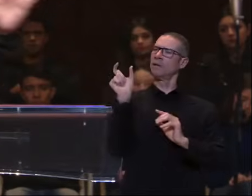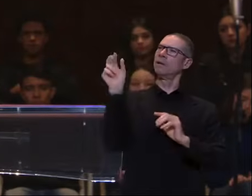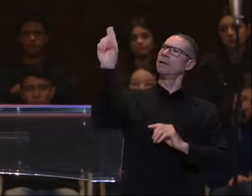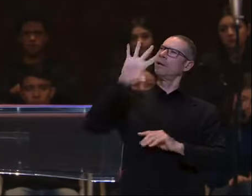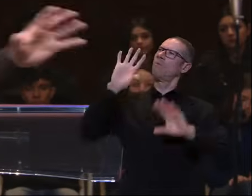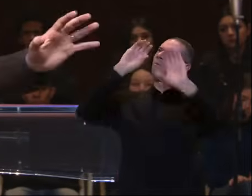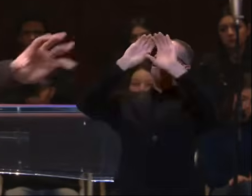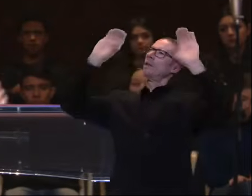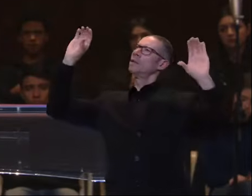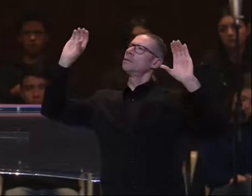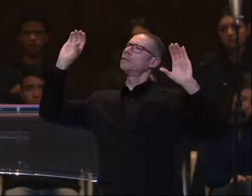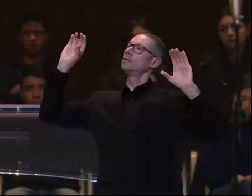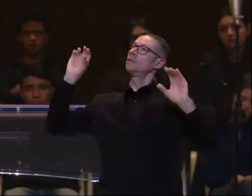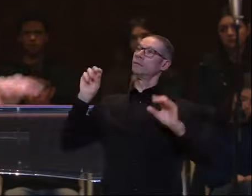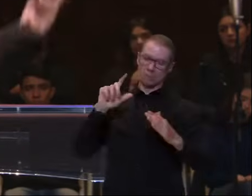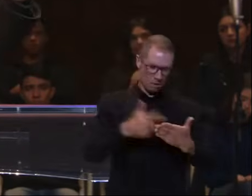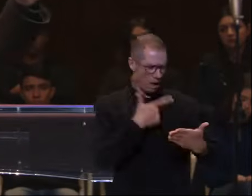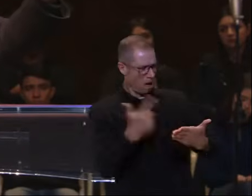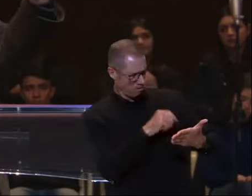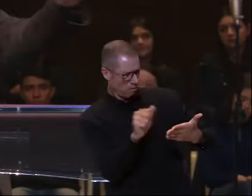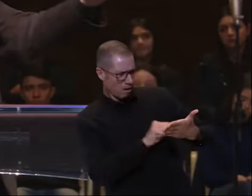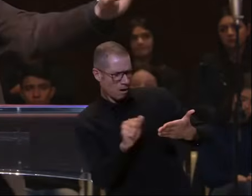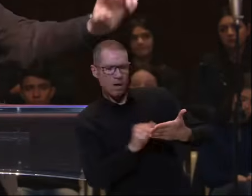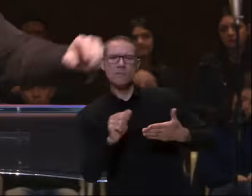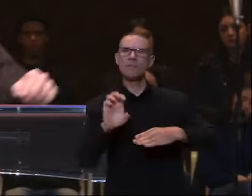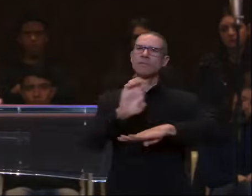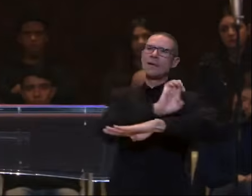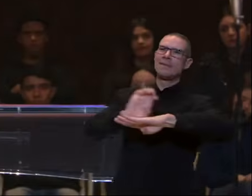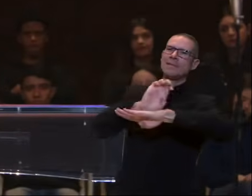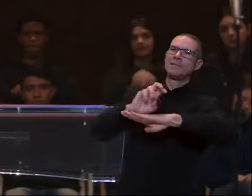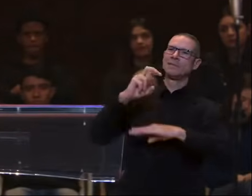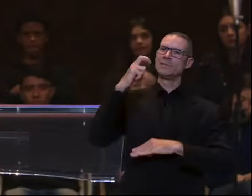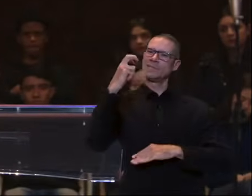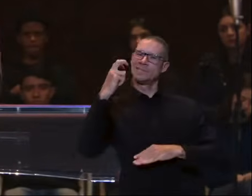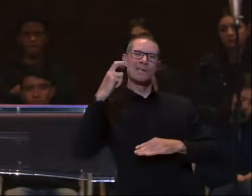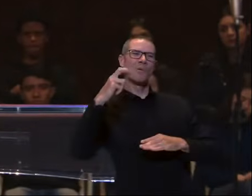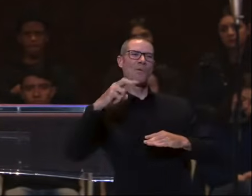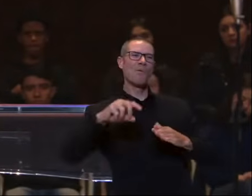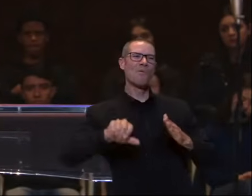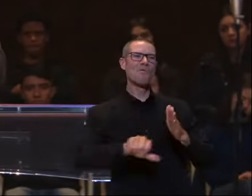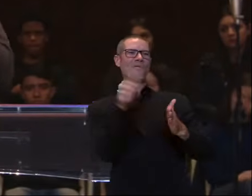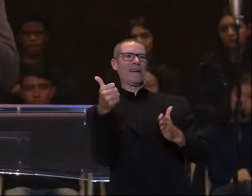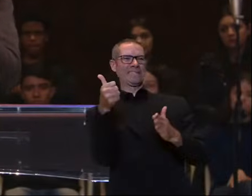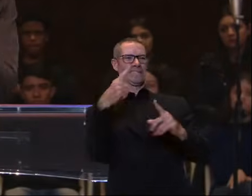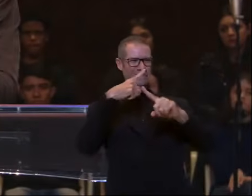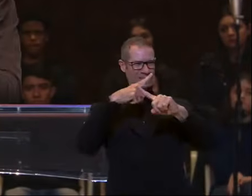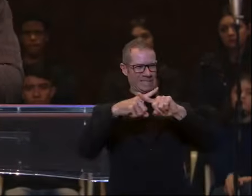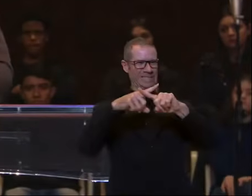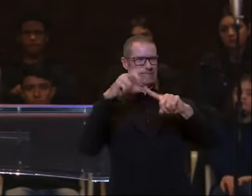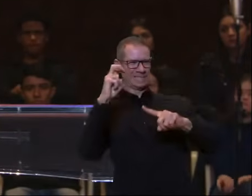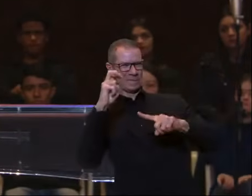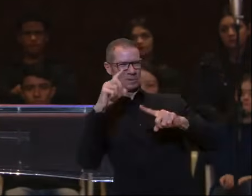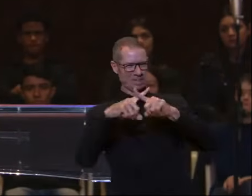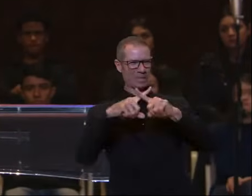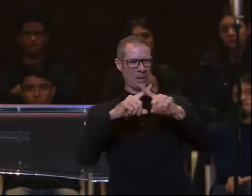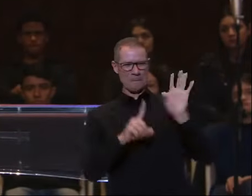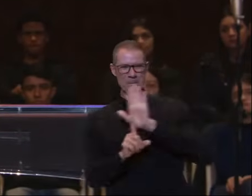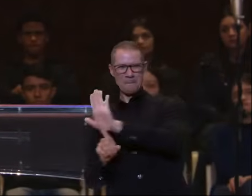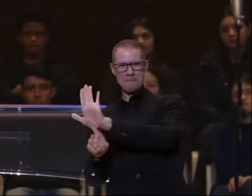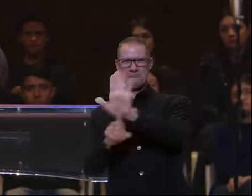só aparece no livro de Efésios. Ela aparece 5 vezes. E à medida que ele apresenta